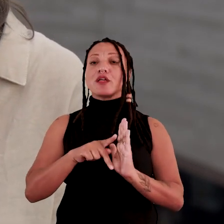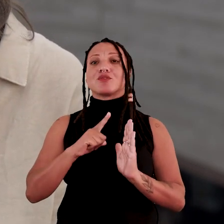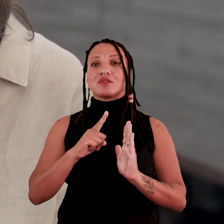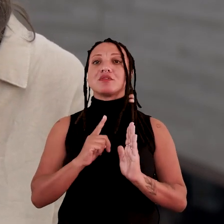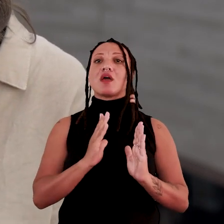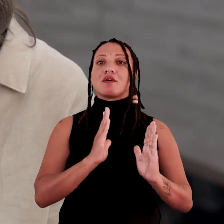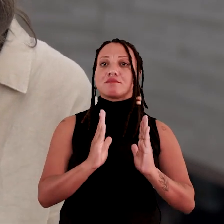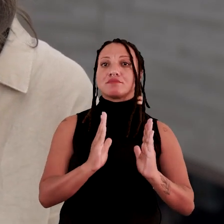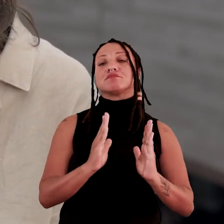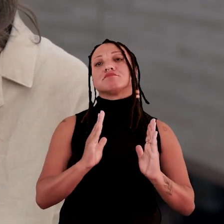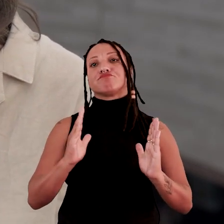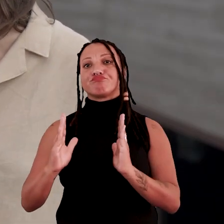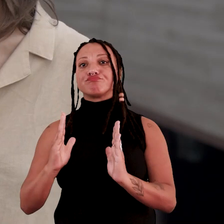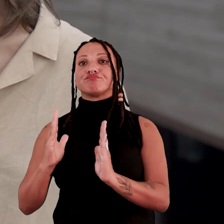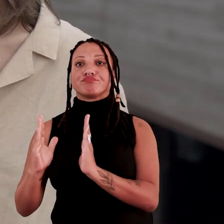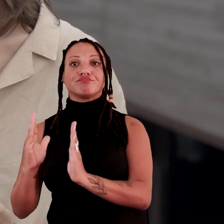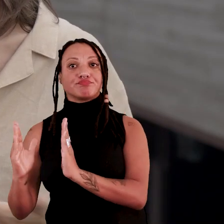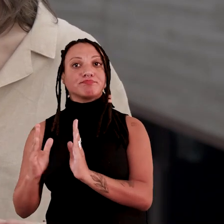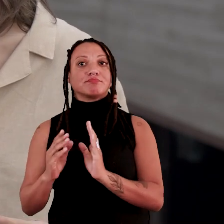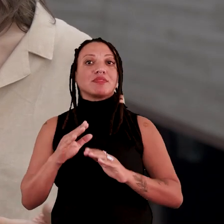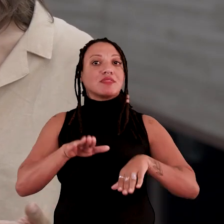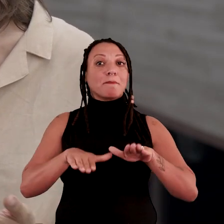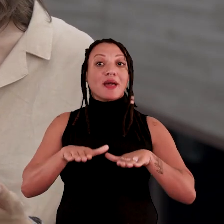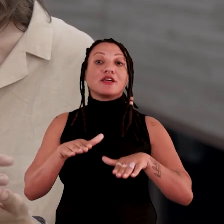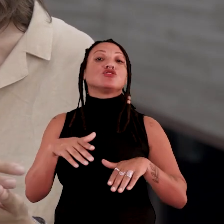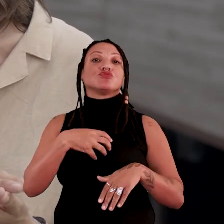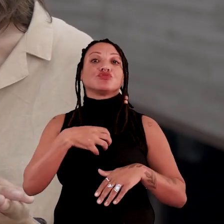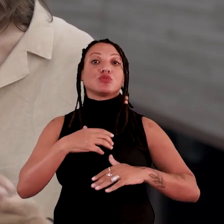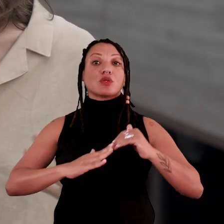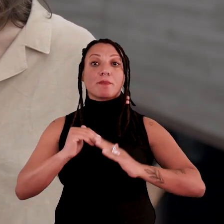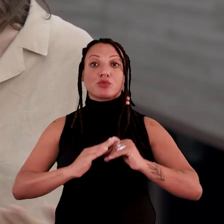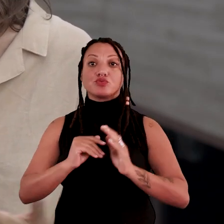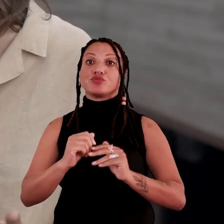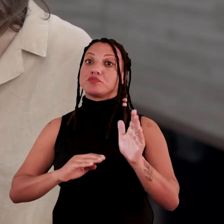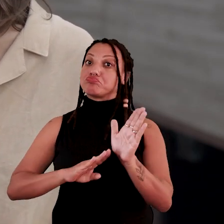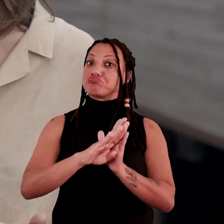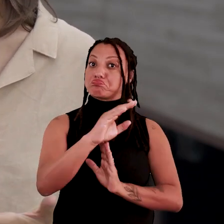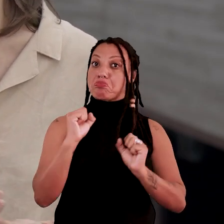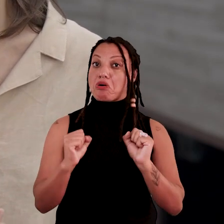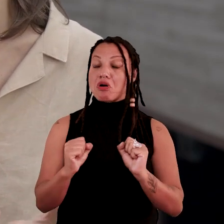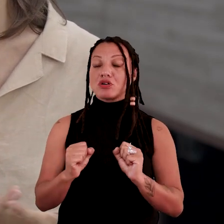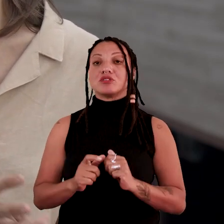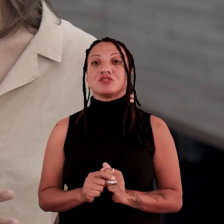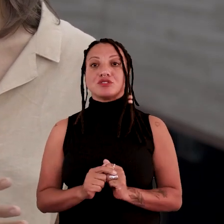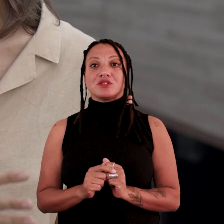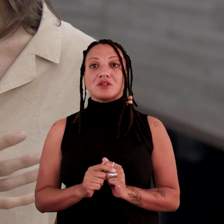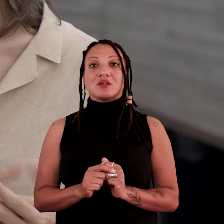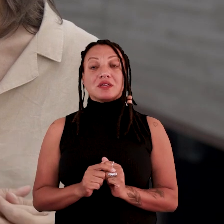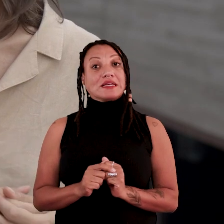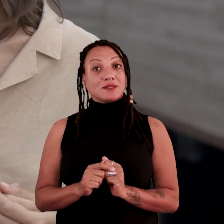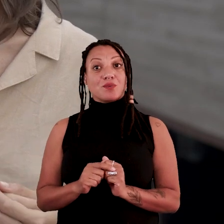delas possa aumentar. Então, essa concepção do projeto que foi de forma colaborativa desenvolvida junto